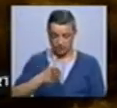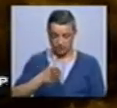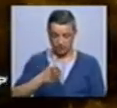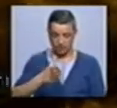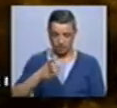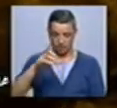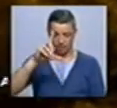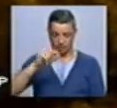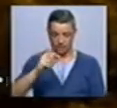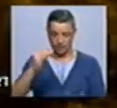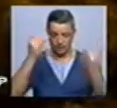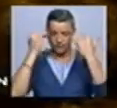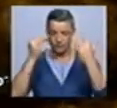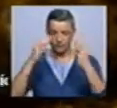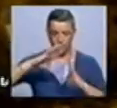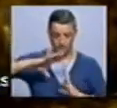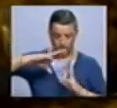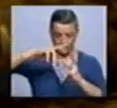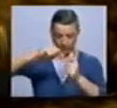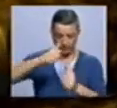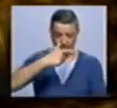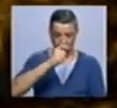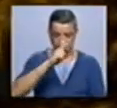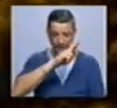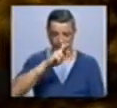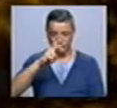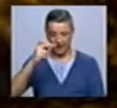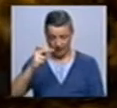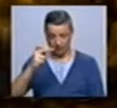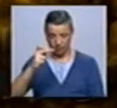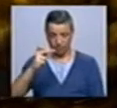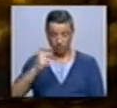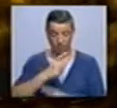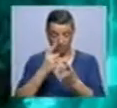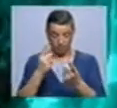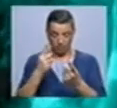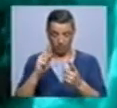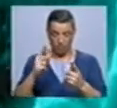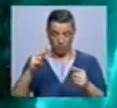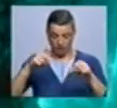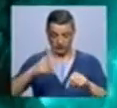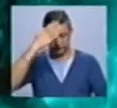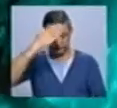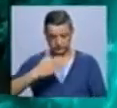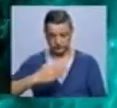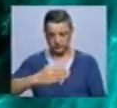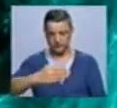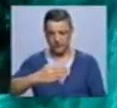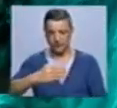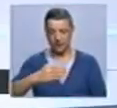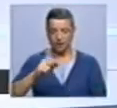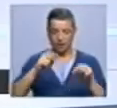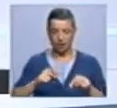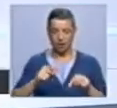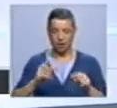também notícias sobre o nosso próprio planeta Terra do bullying gravitacional. Pois é, foi uma das outras notícias desta semana, absolutamente notáveis, em que